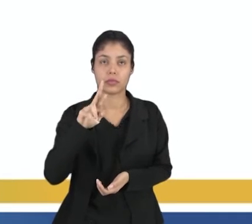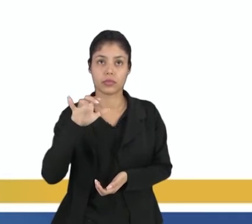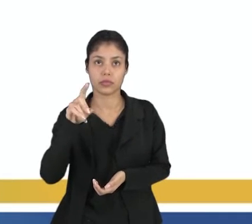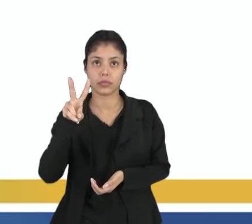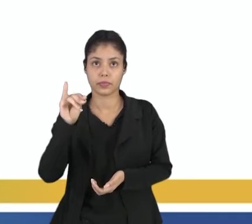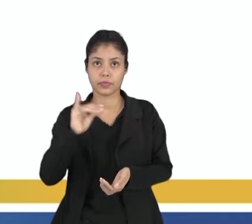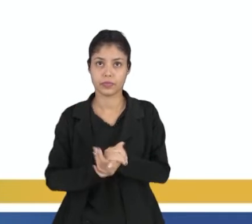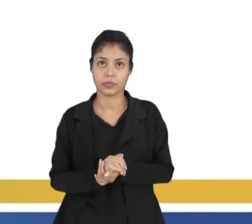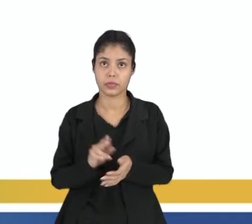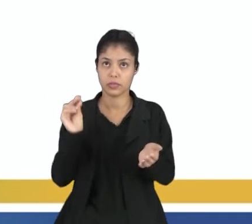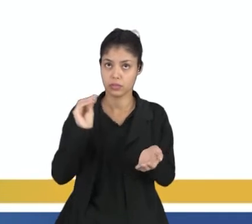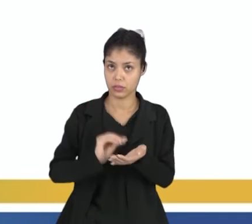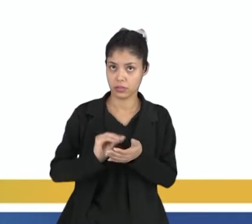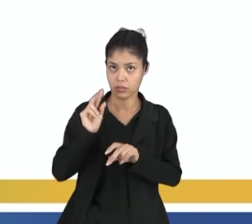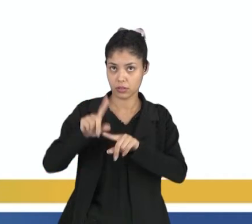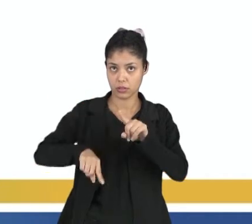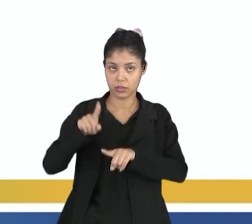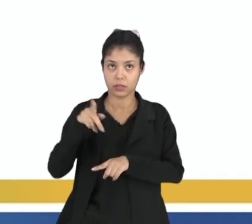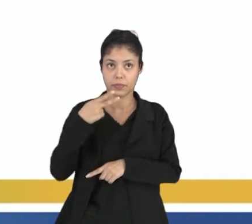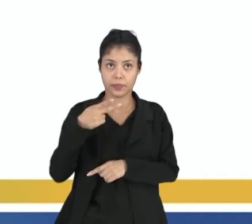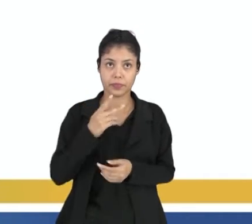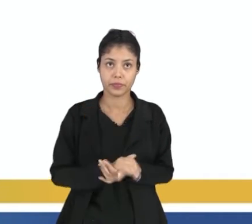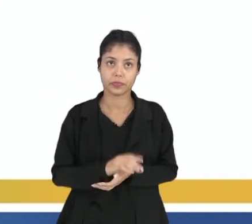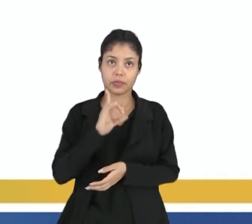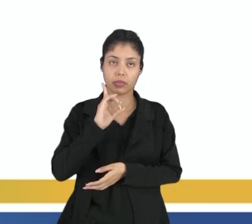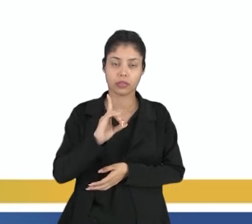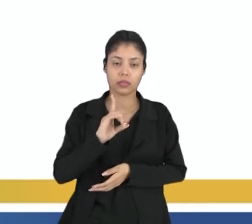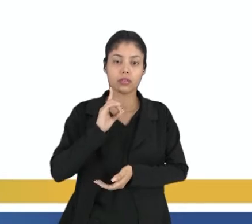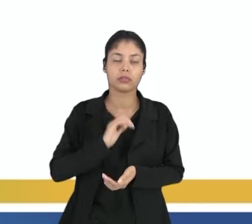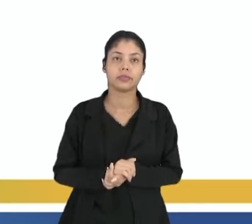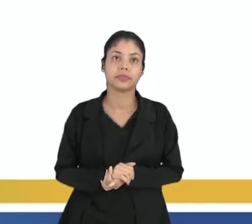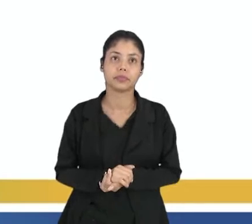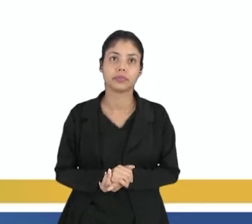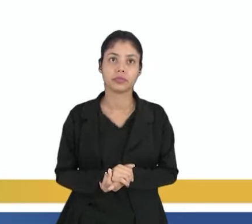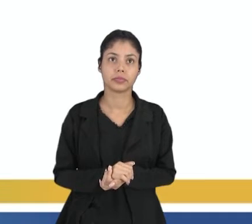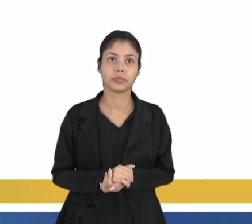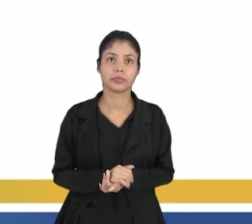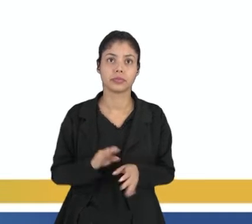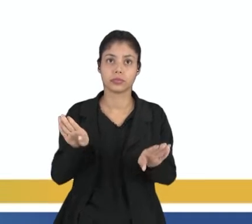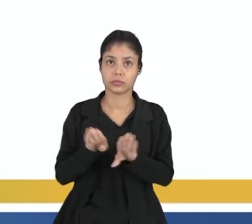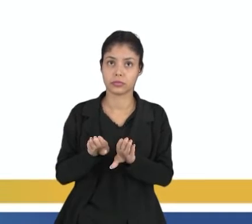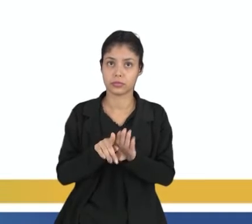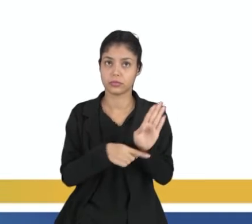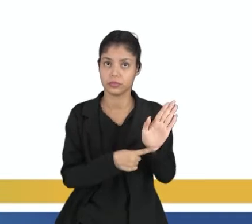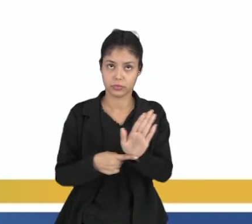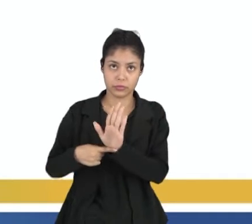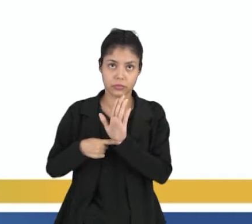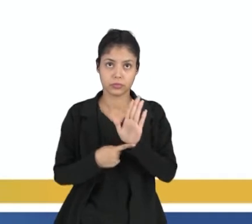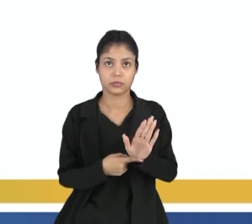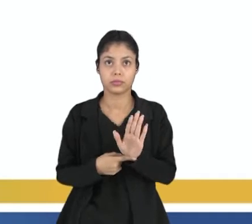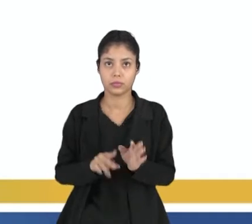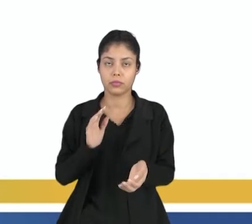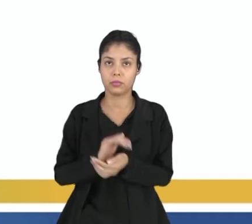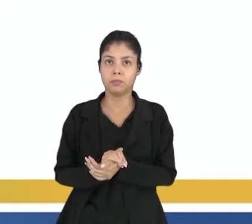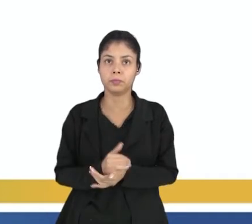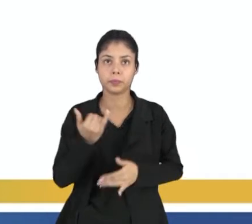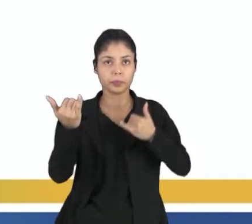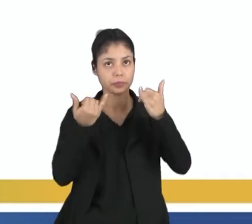forma ilustrativa exatamente o que a matéria está dizendo. E letra D. São formas